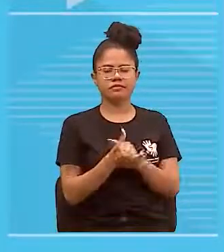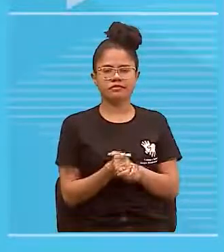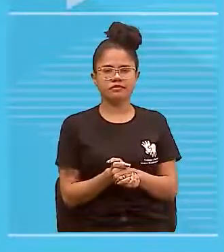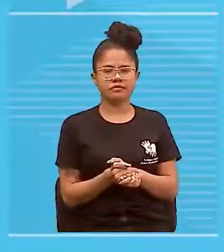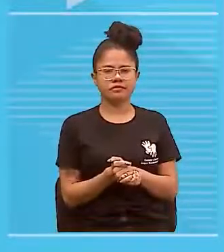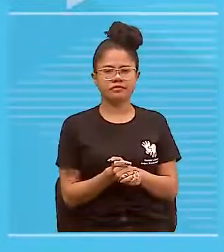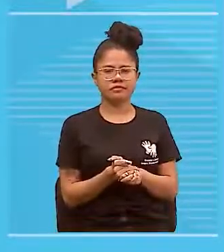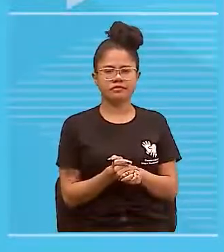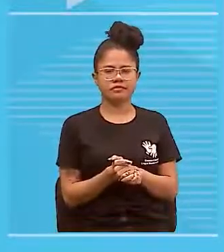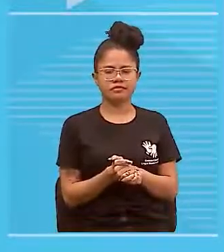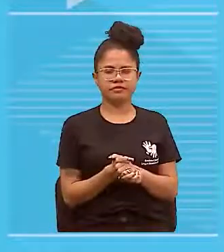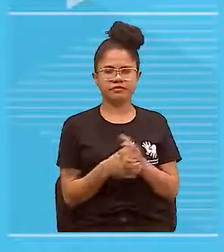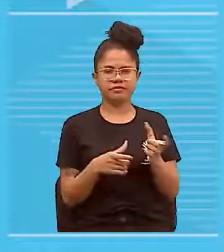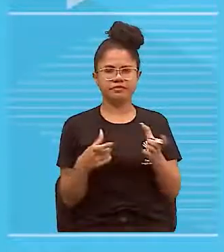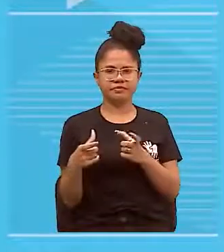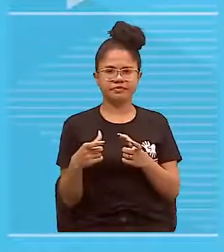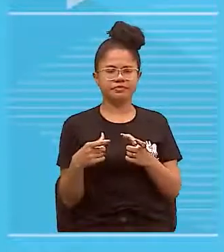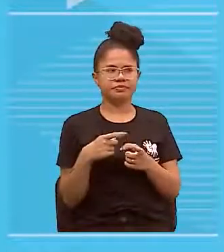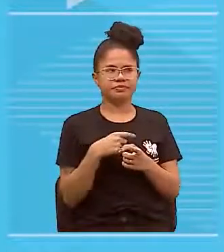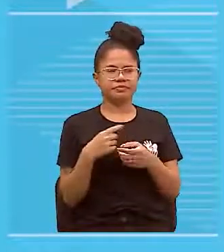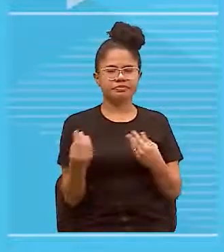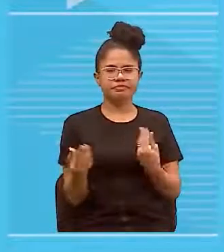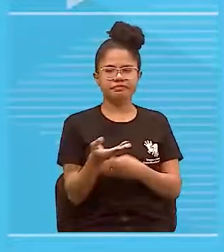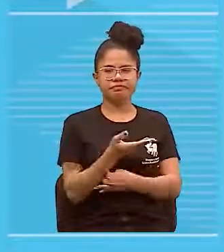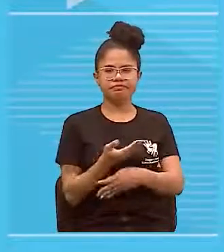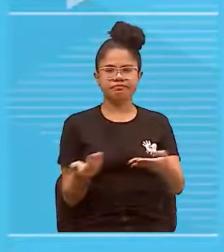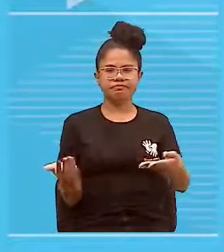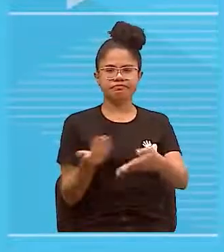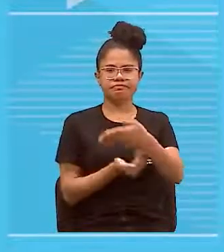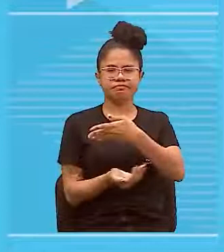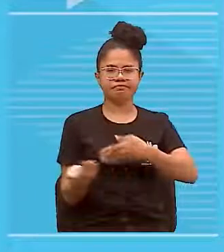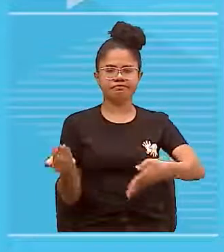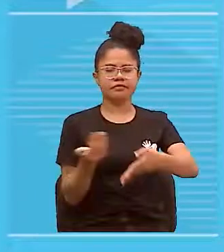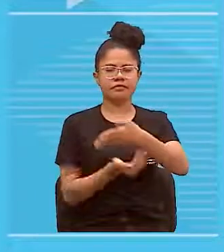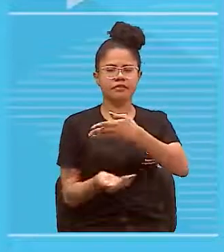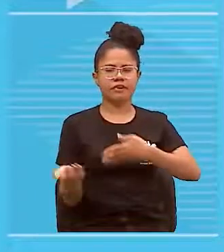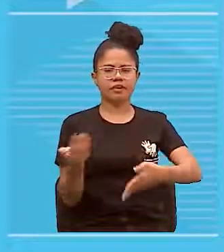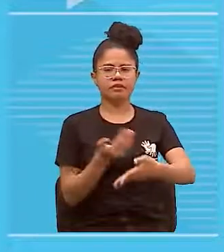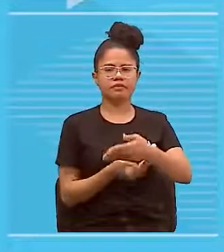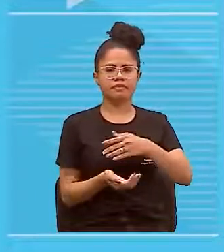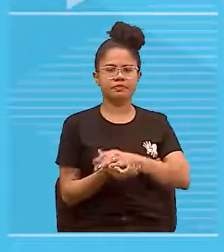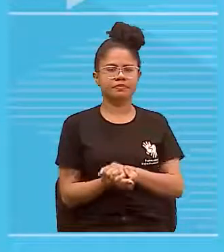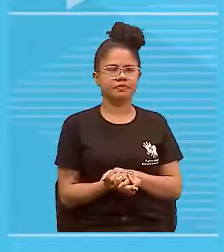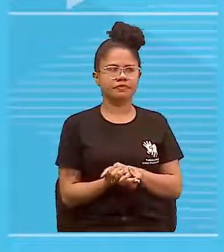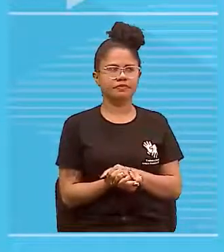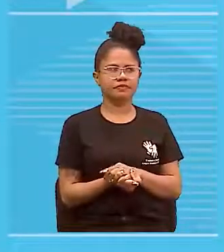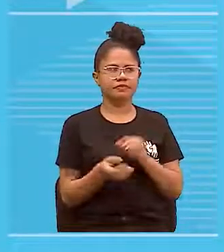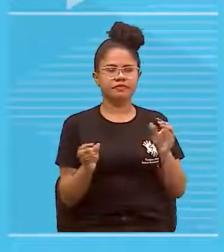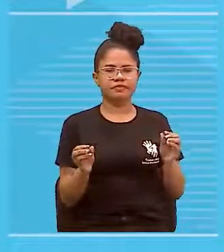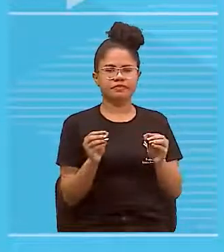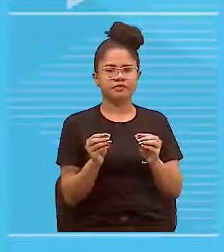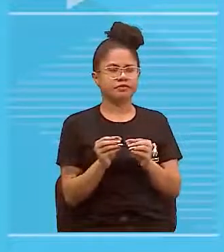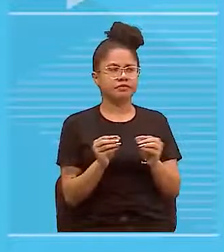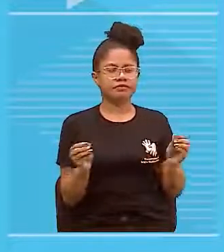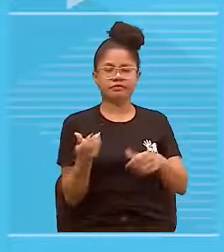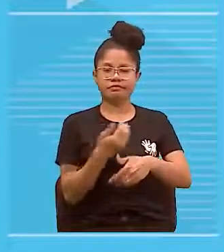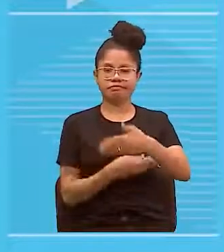né? Zonas de transição. Vamos dizer assim? Então, a gente pode colocar aqui, ó.